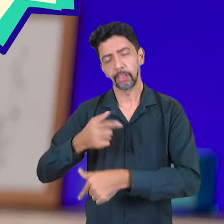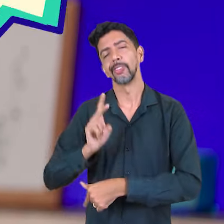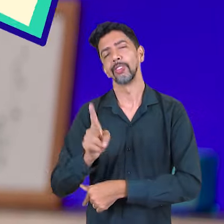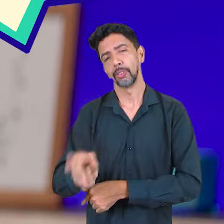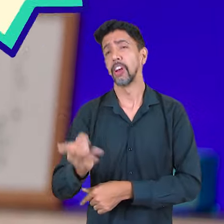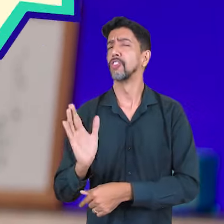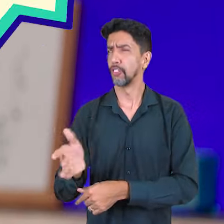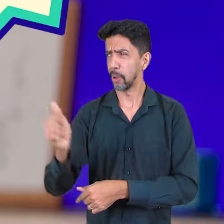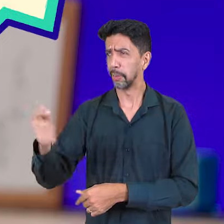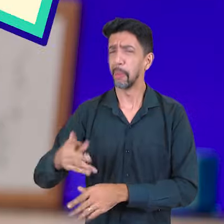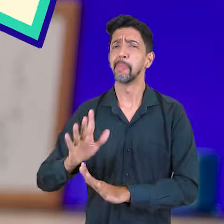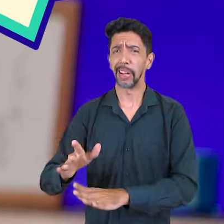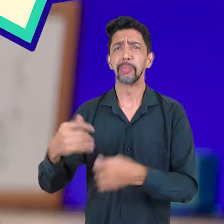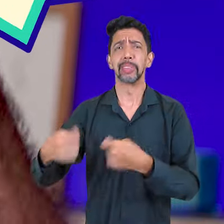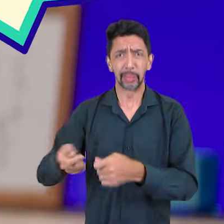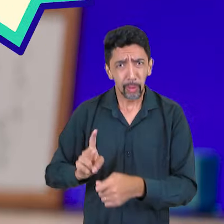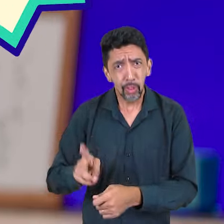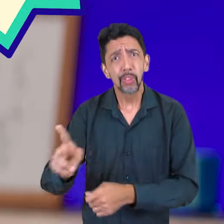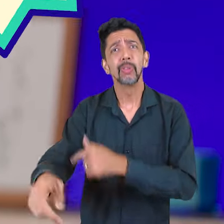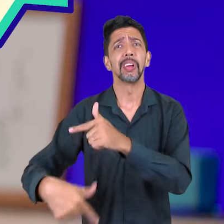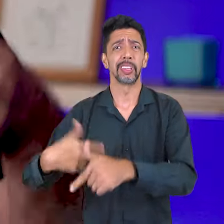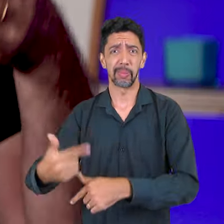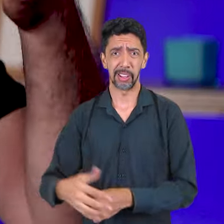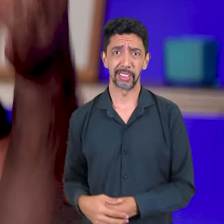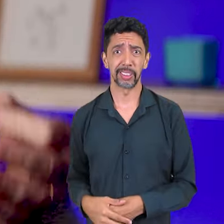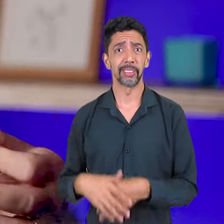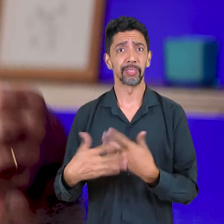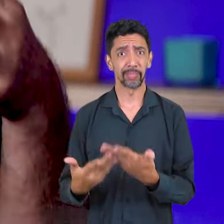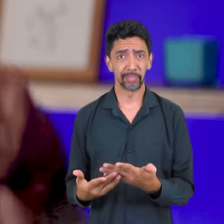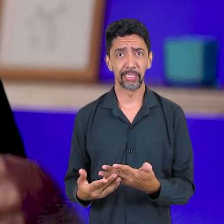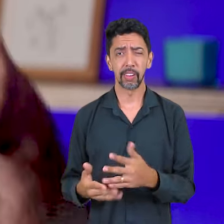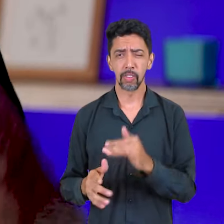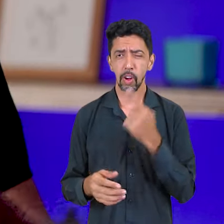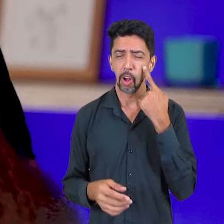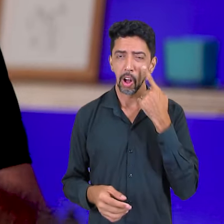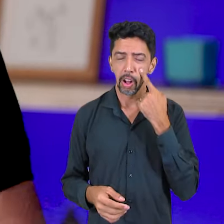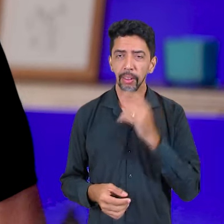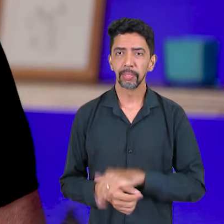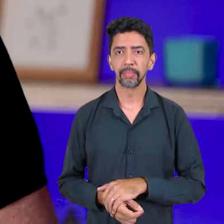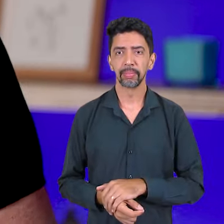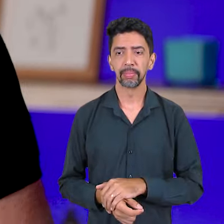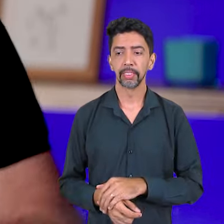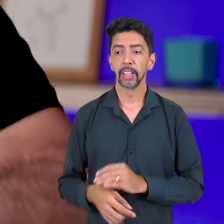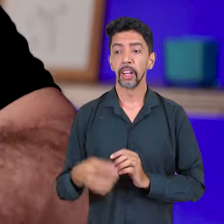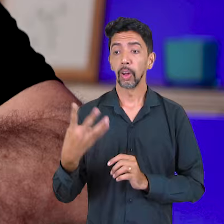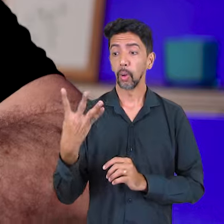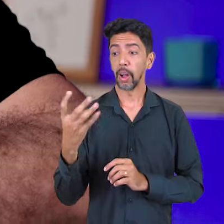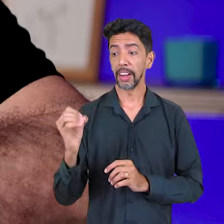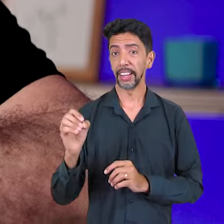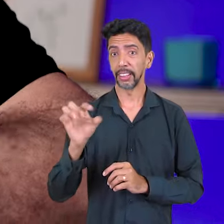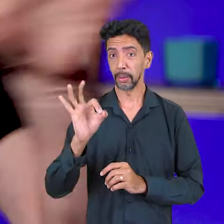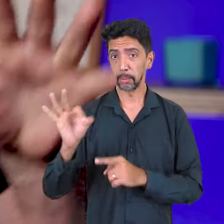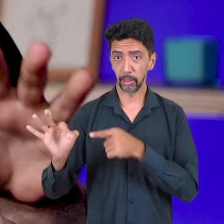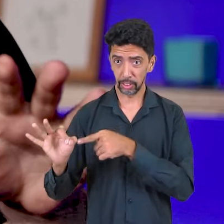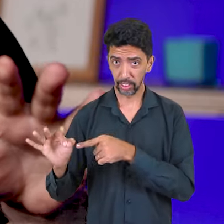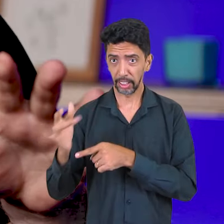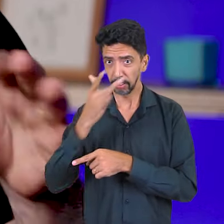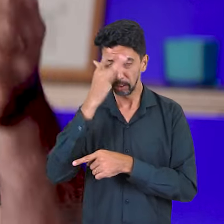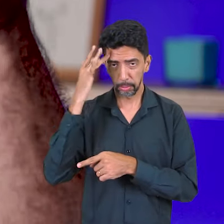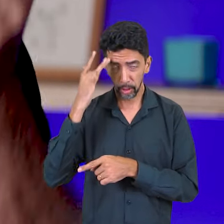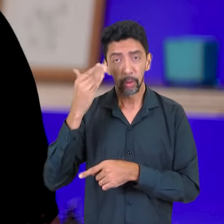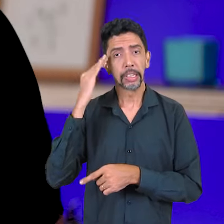só 40% entendem que é necessário guardar dinheiro paraa aposentadoria mas não guardam